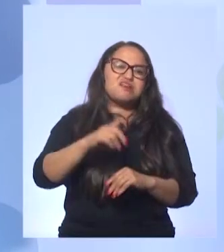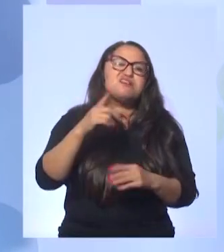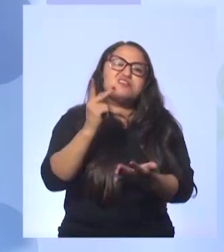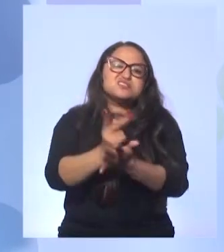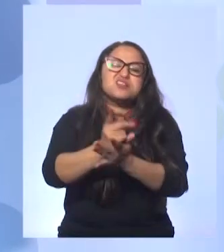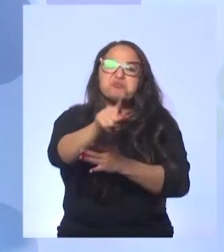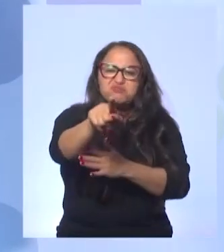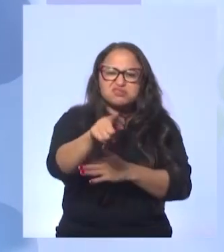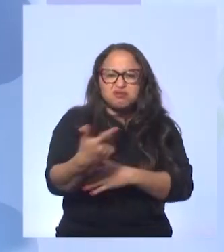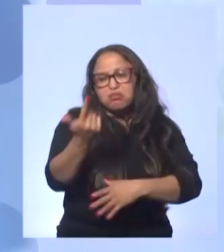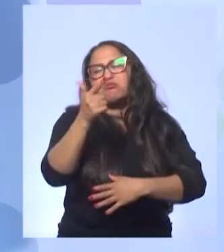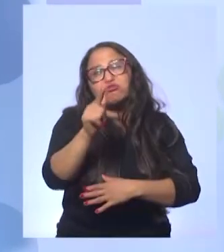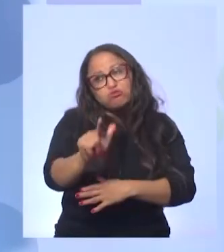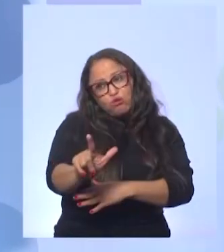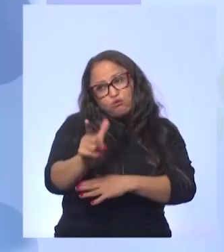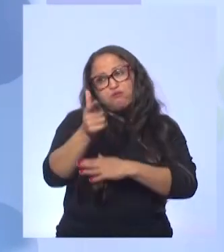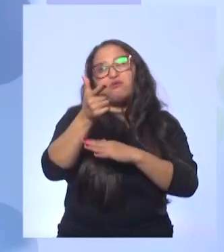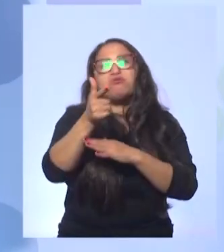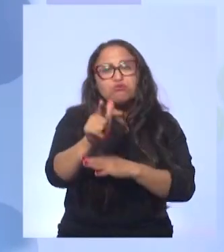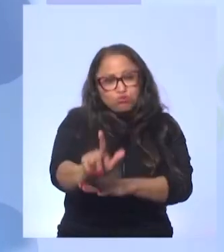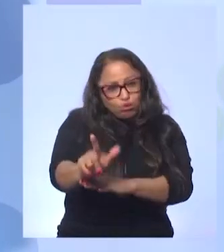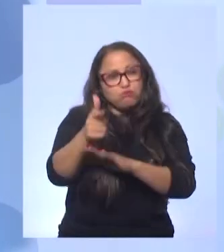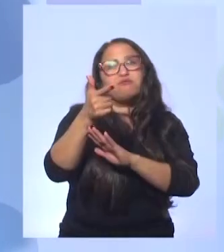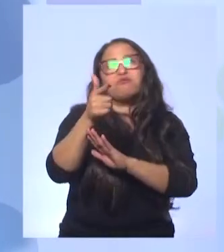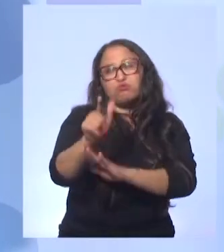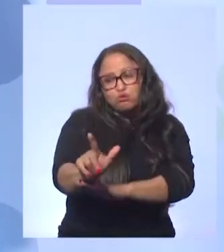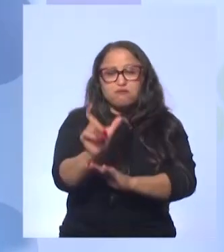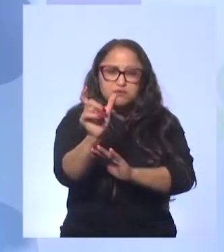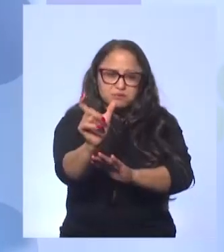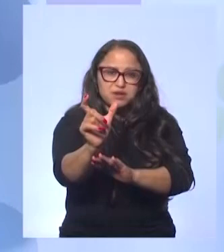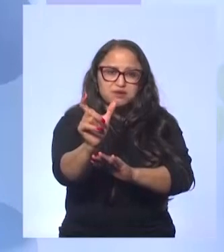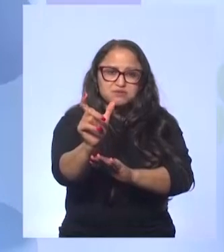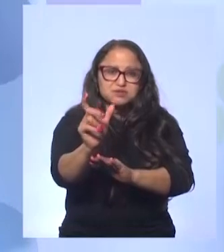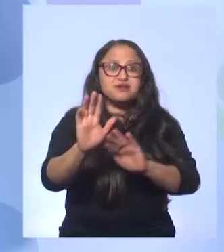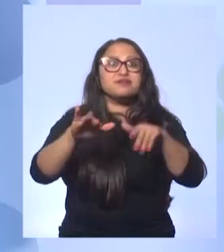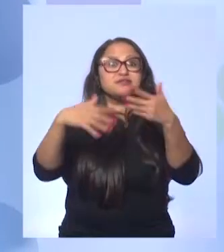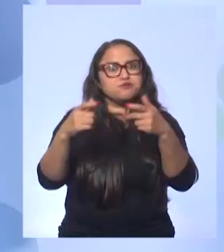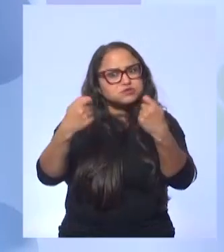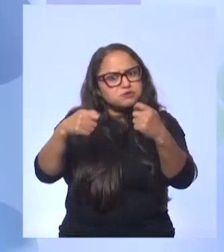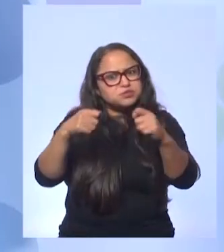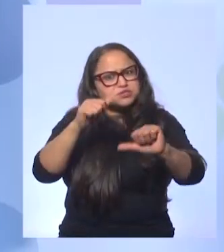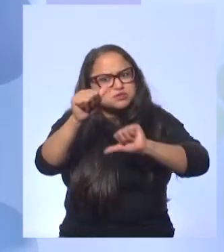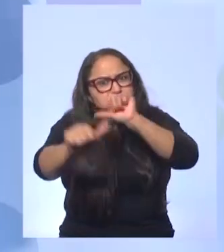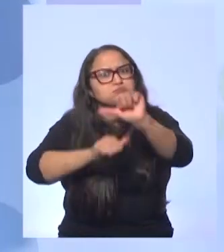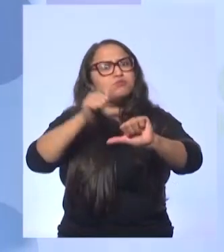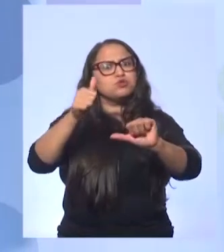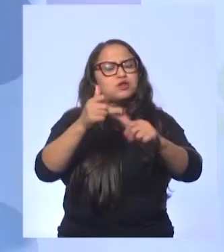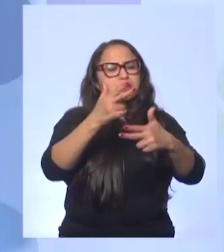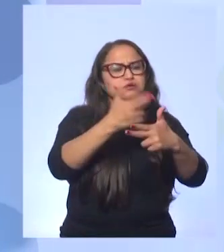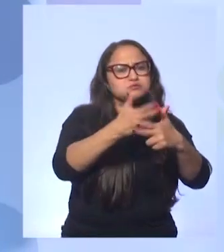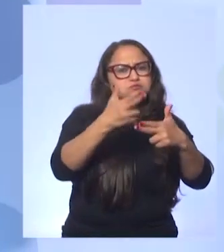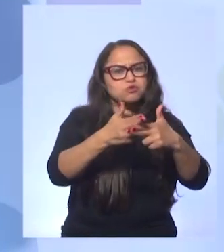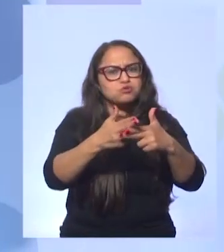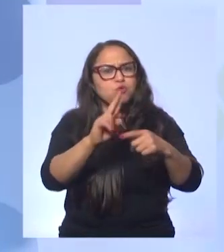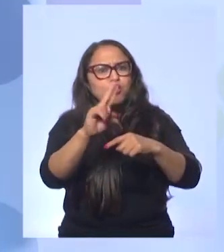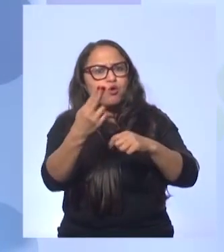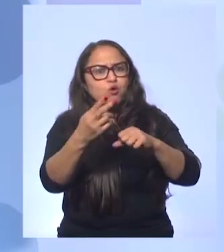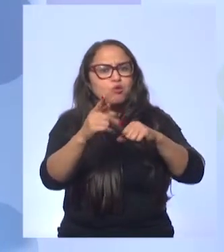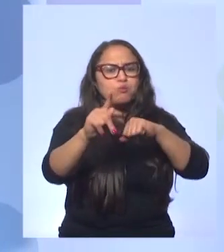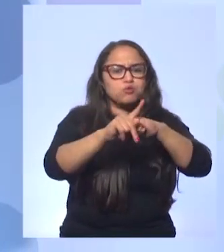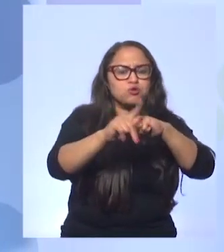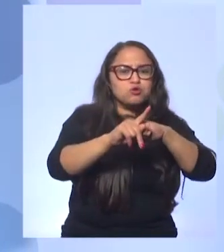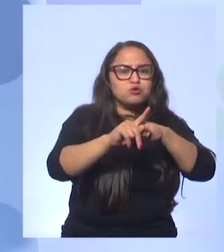repetindo o mesmo nome no seu texto, falando a mesma coisa, então você vai trocar por um sinônimo, por um pronome. Por exemplo,